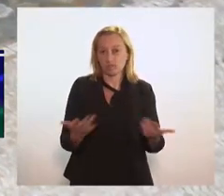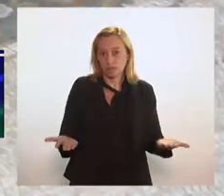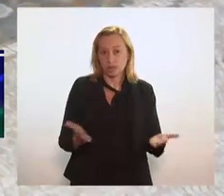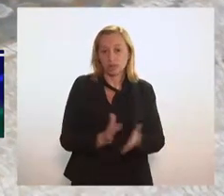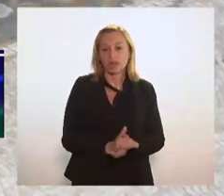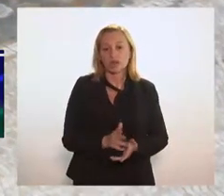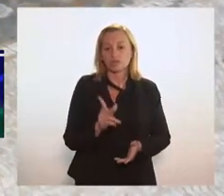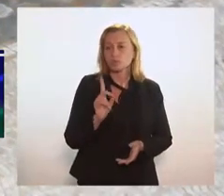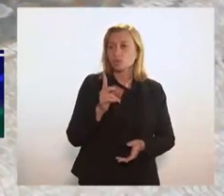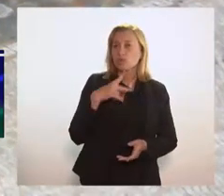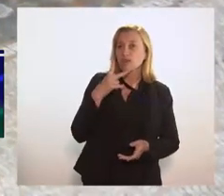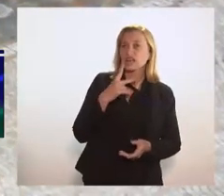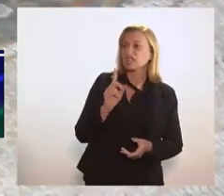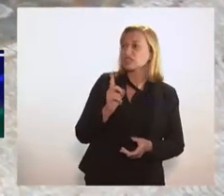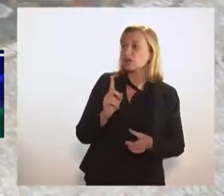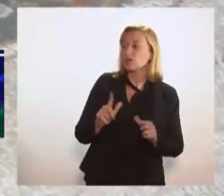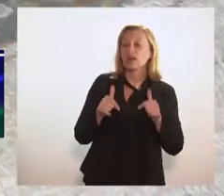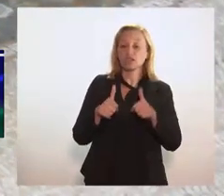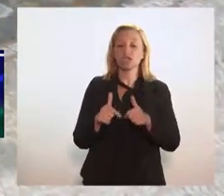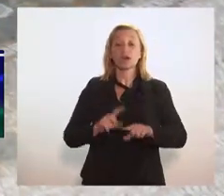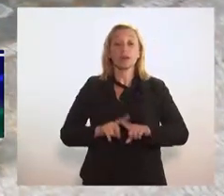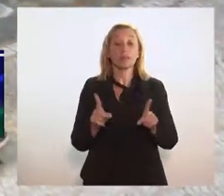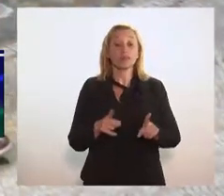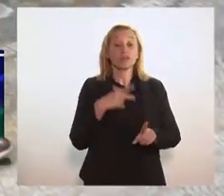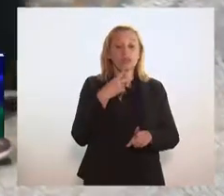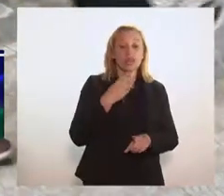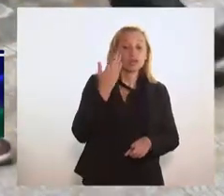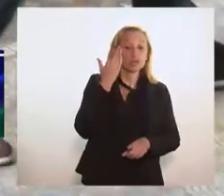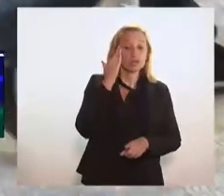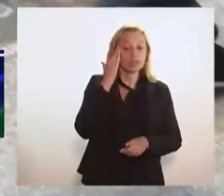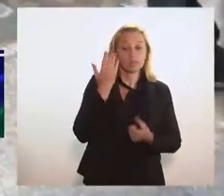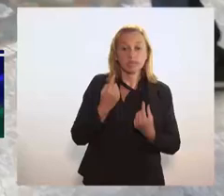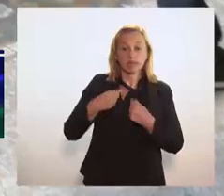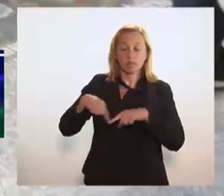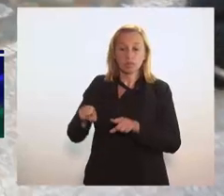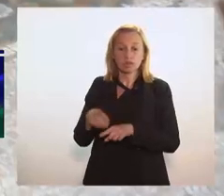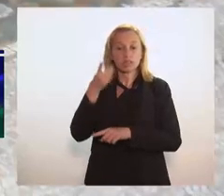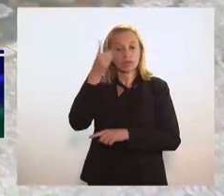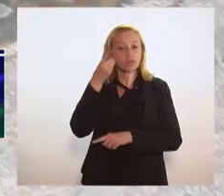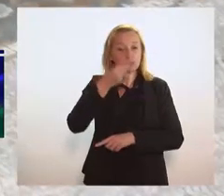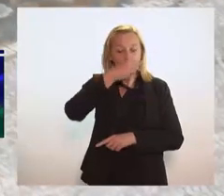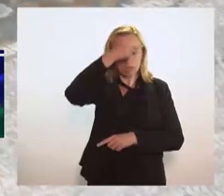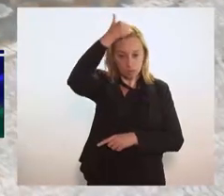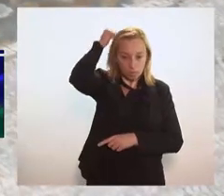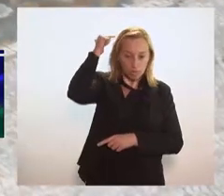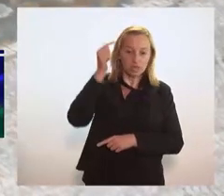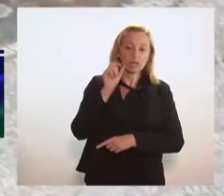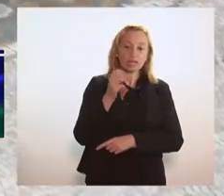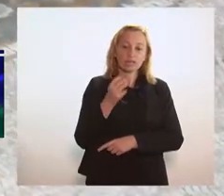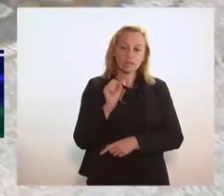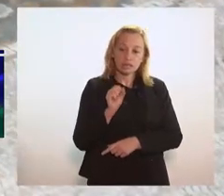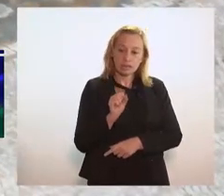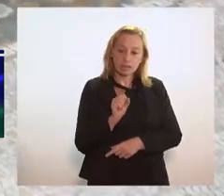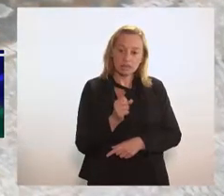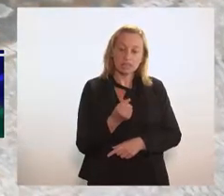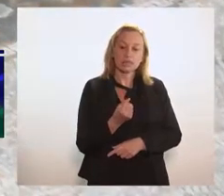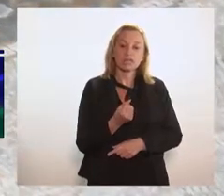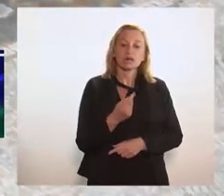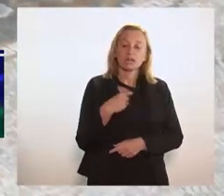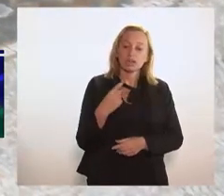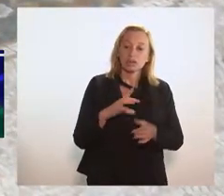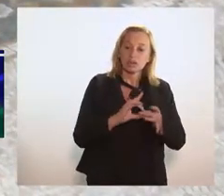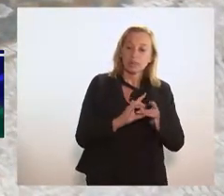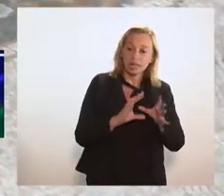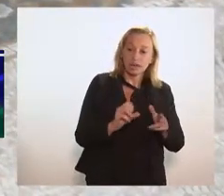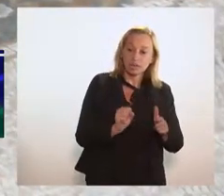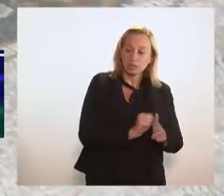fazer. Eu estou dizendo que o entendimento é divergente, o deputado Luiz Paulo. Deve ser autorizando o Poder